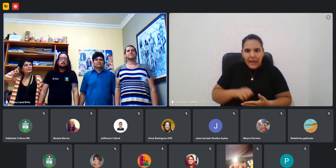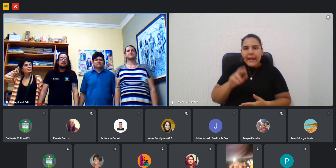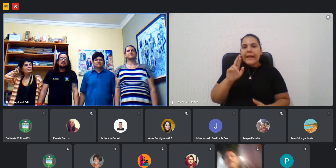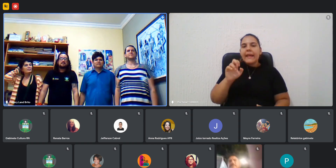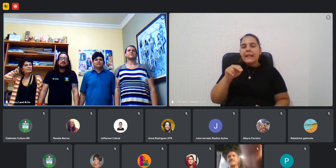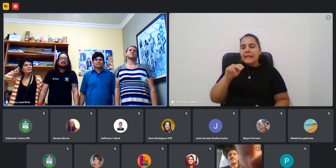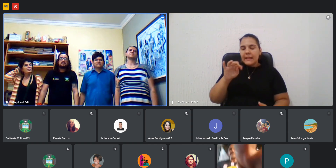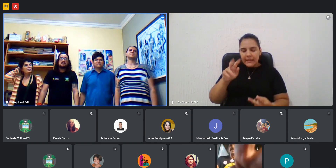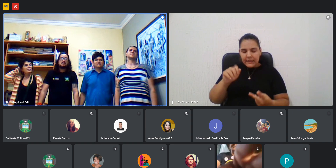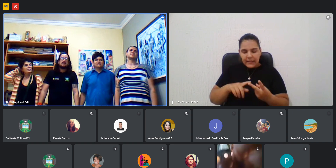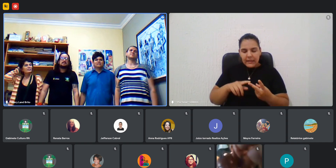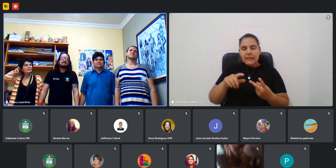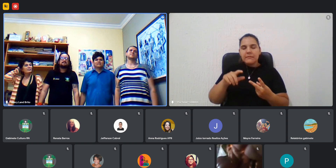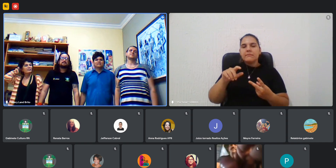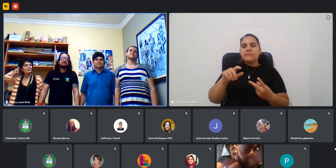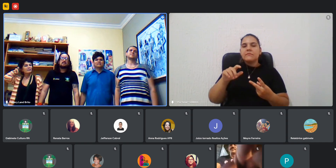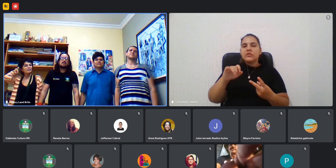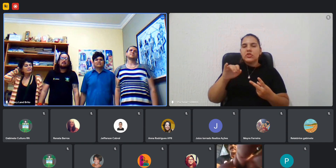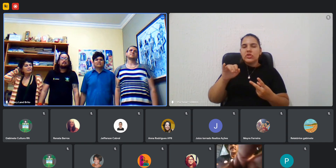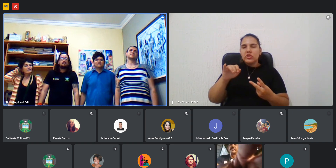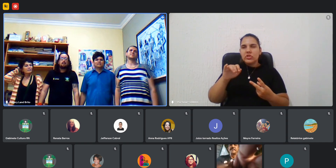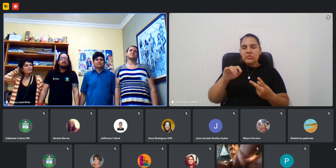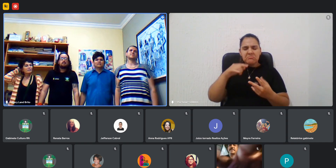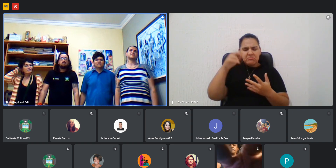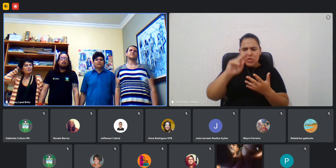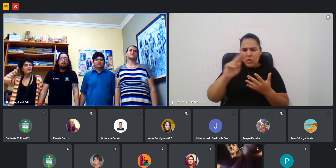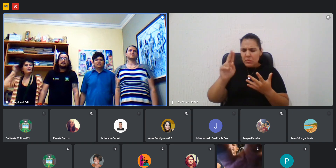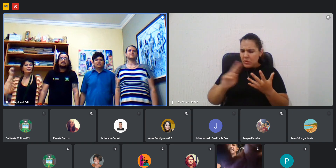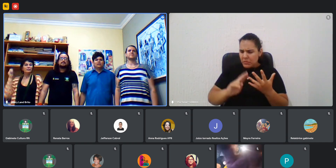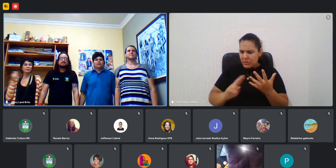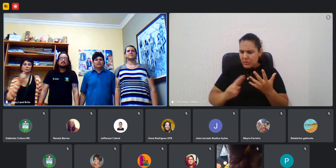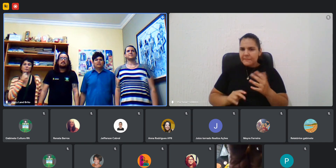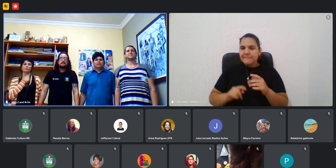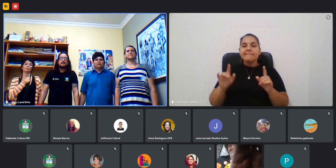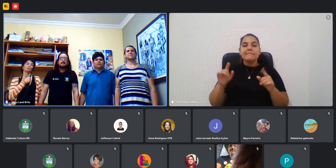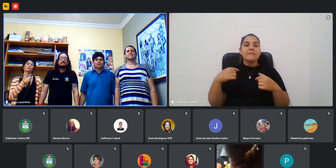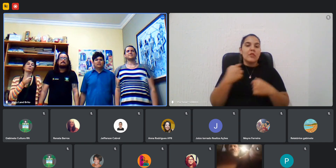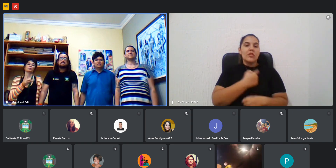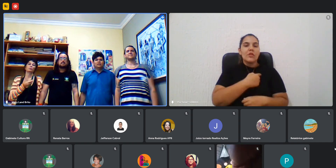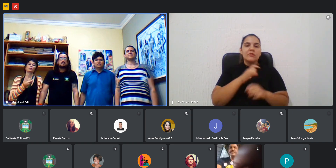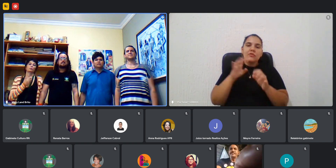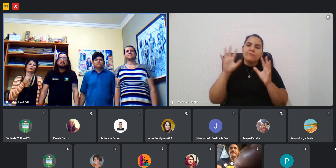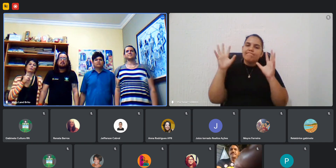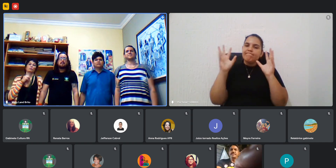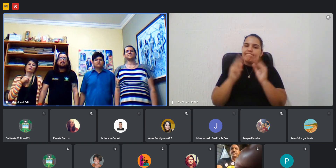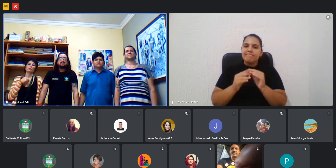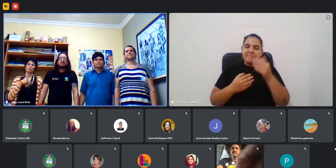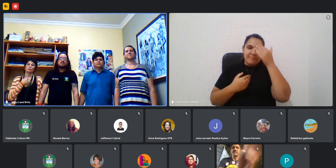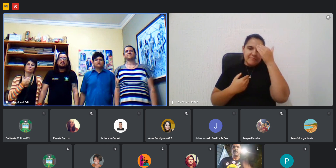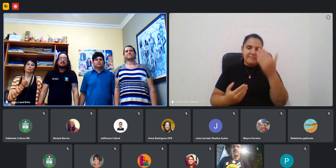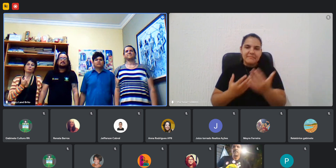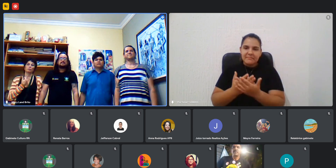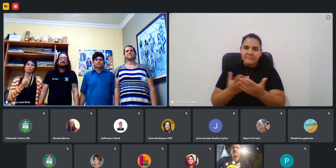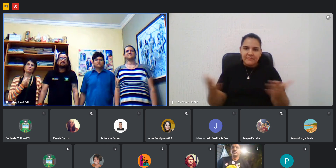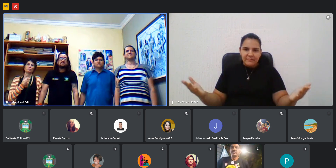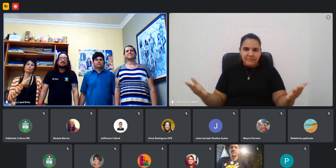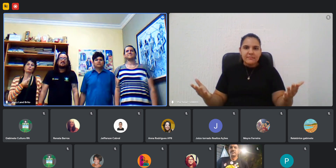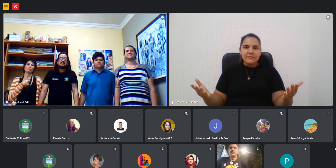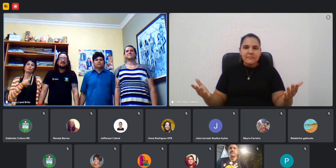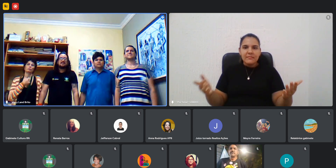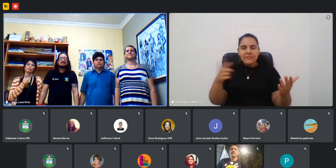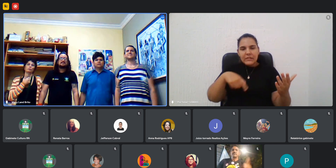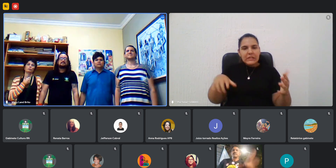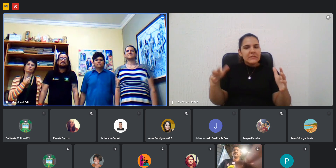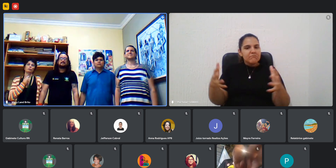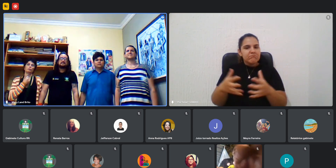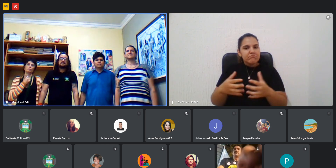são alguns que estão aqui presentes também, e a gente só agradece, gente, vocês, por esse time estar junto, esse time estar